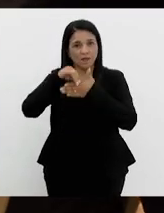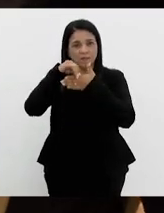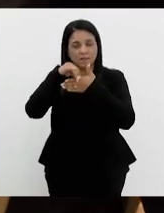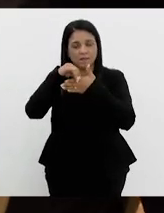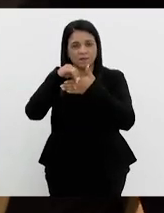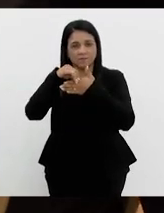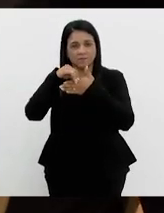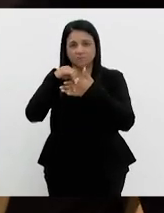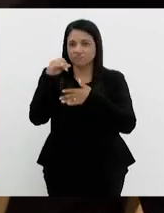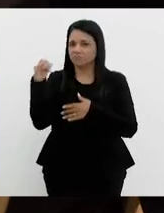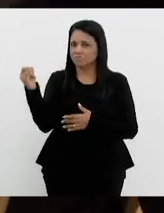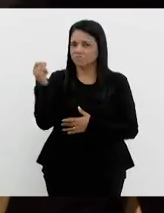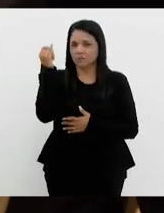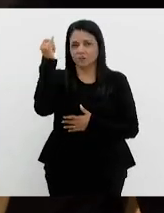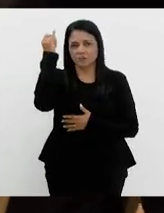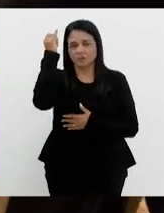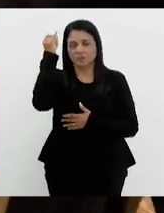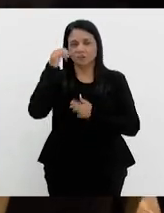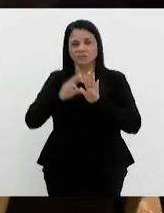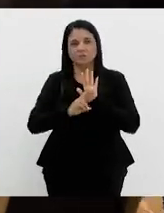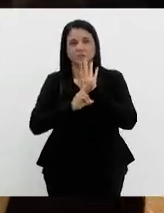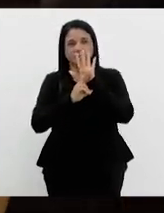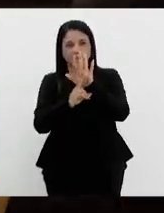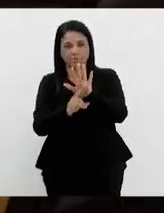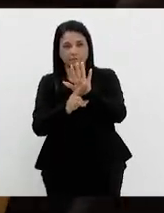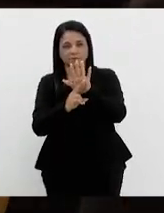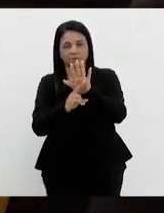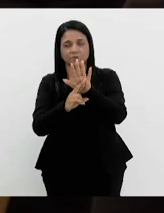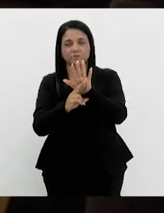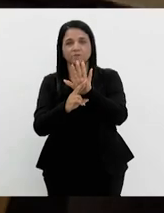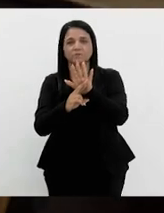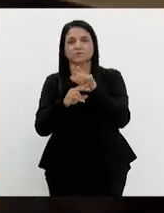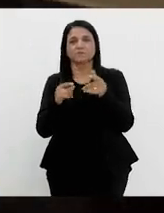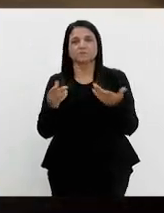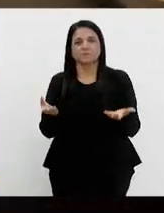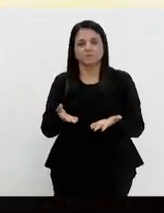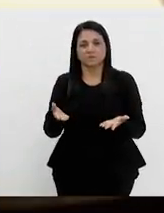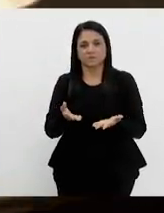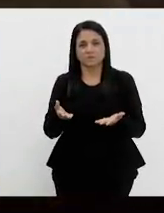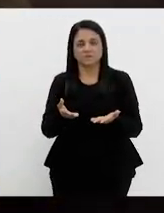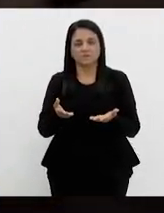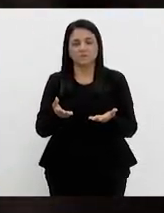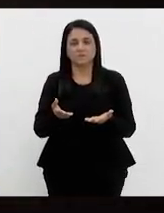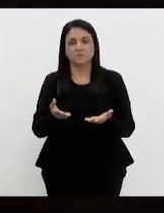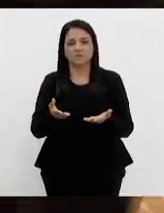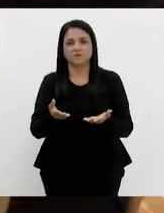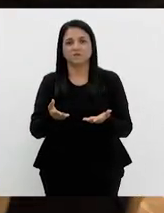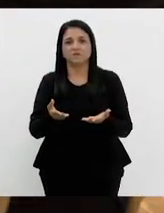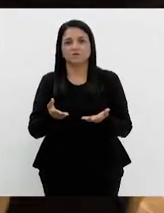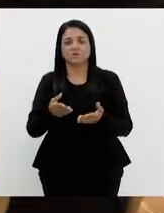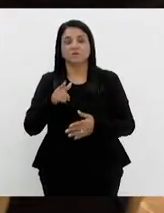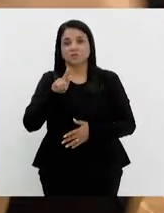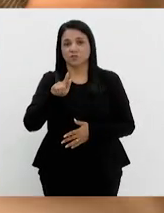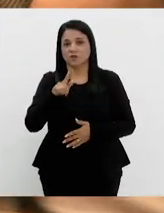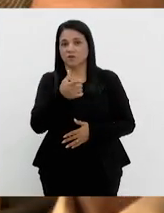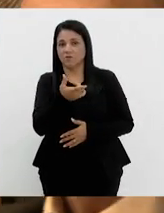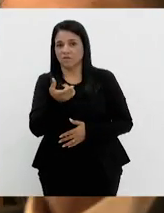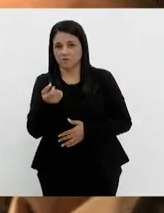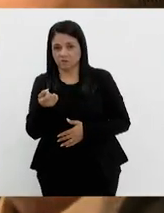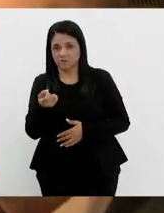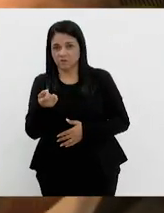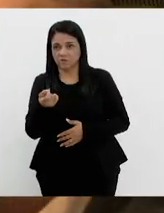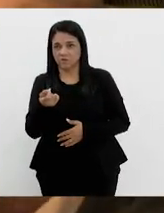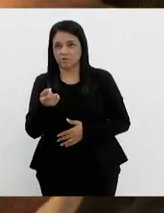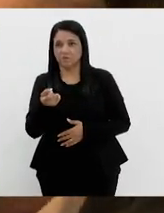importante e representativo fórum de debates e decisões do mundo o G20